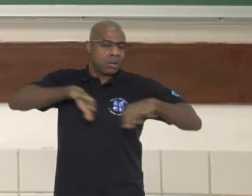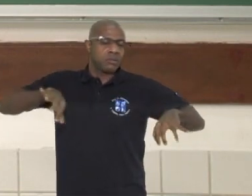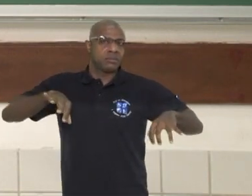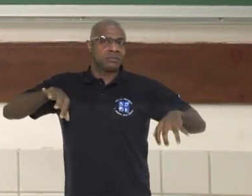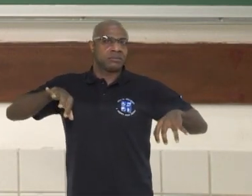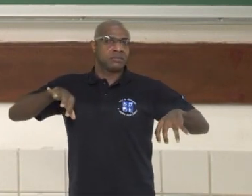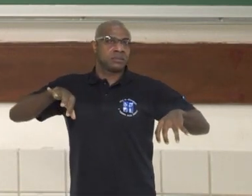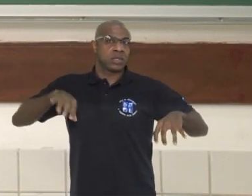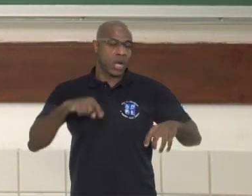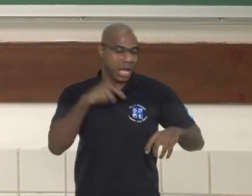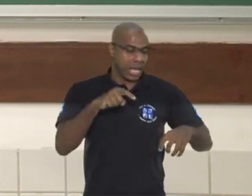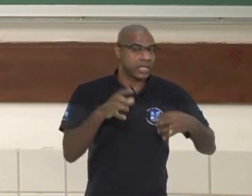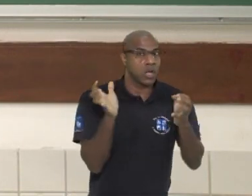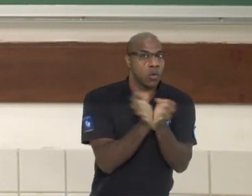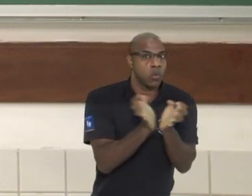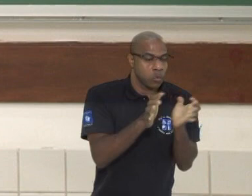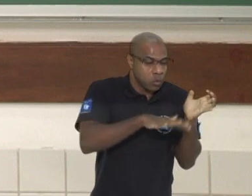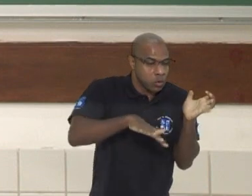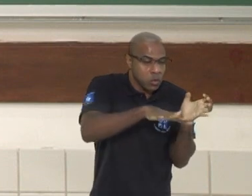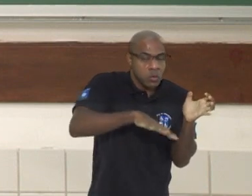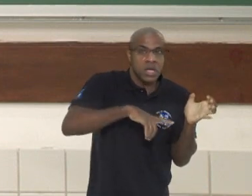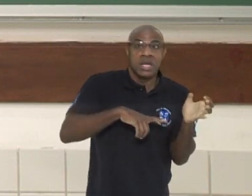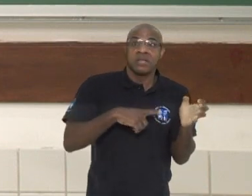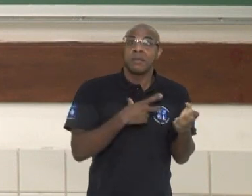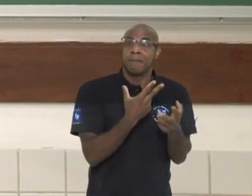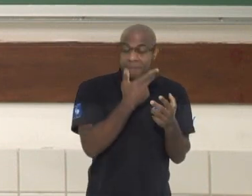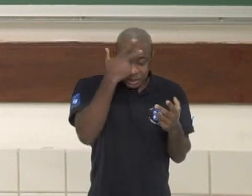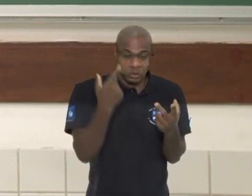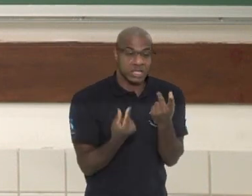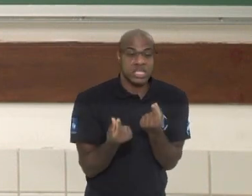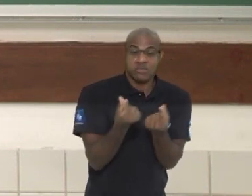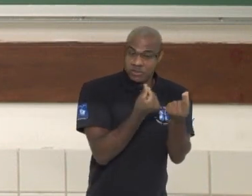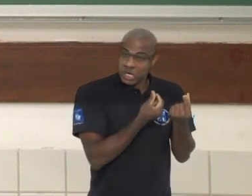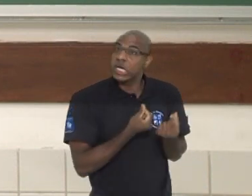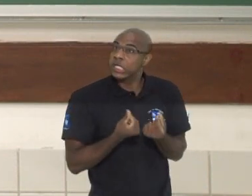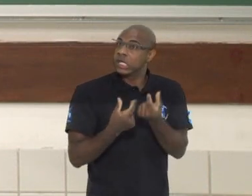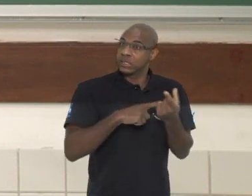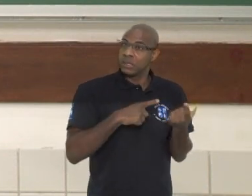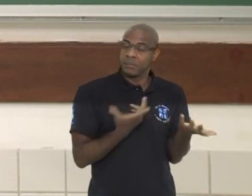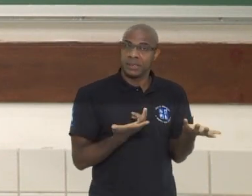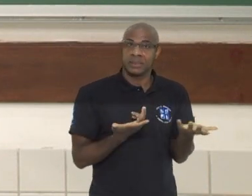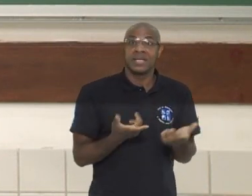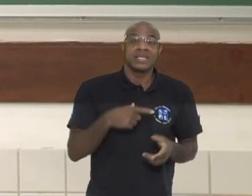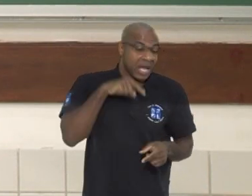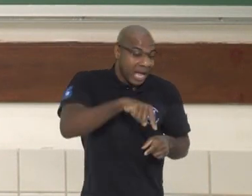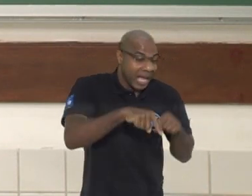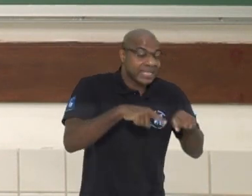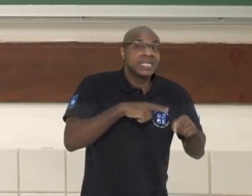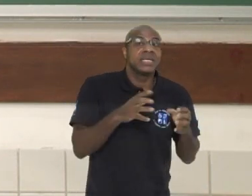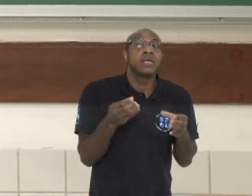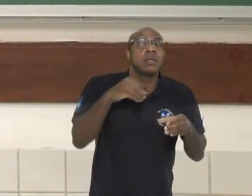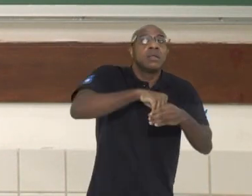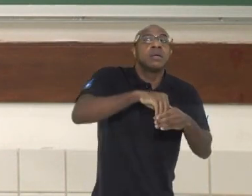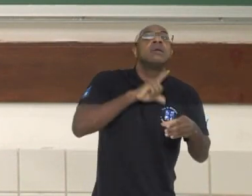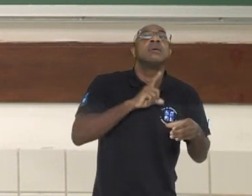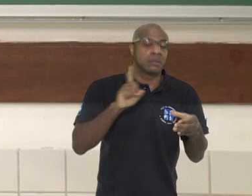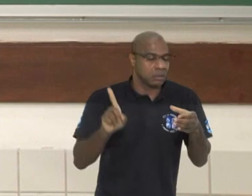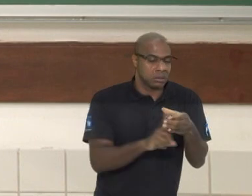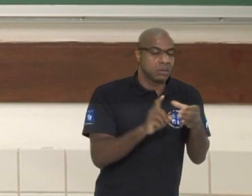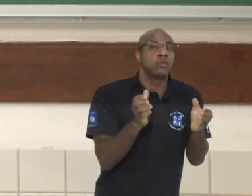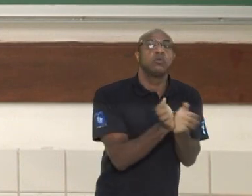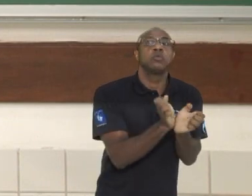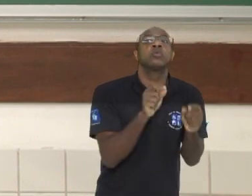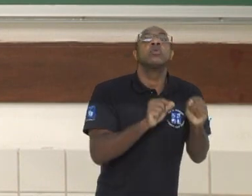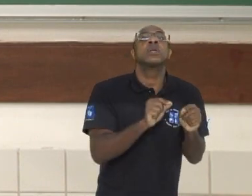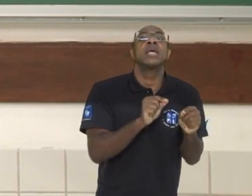esse grupo, dentre essa elite, nós temos a figura do Tiradentes, que foi homenageado aqui na reportagem esse ano. E o